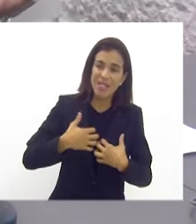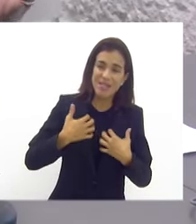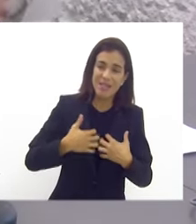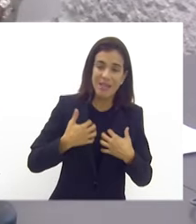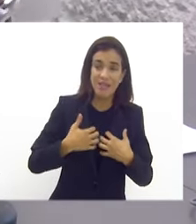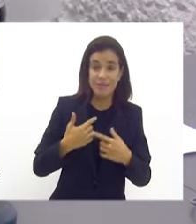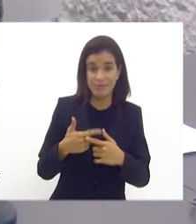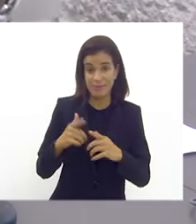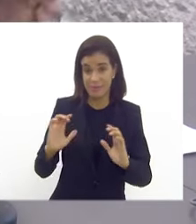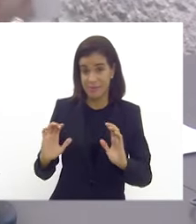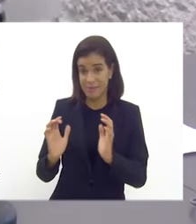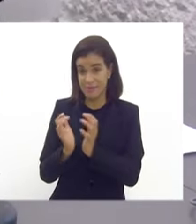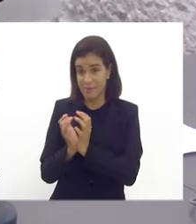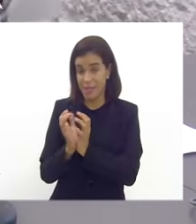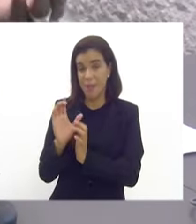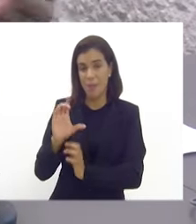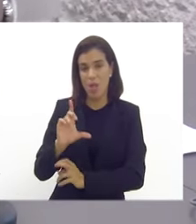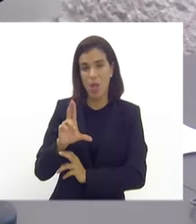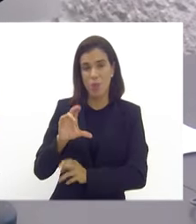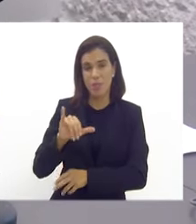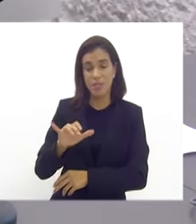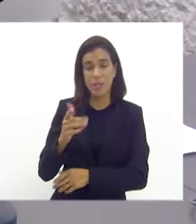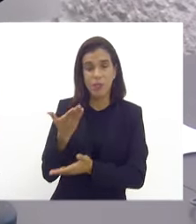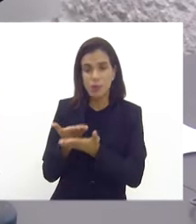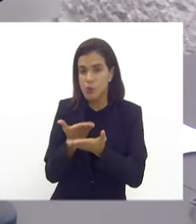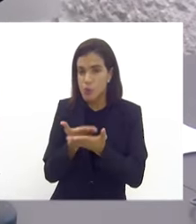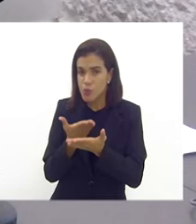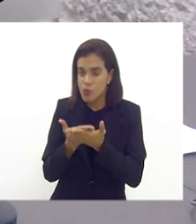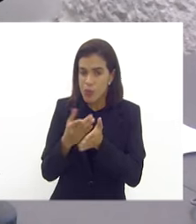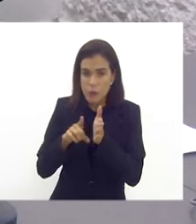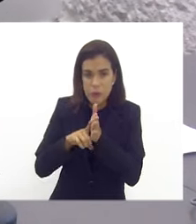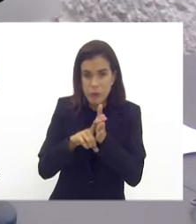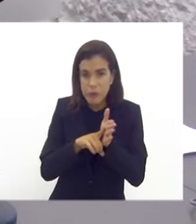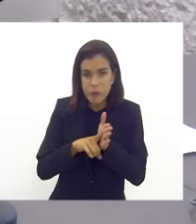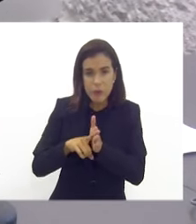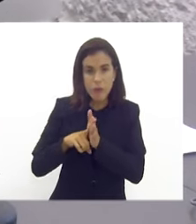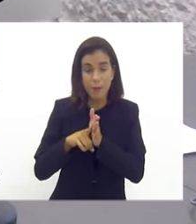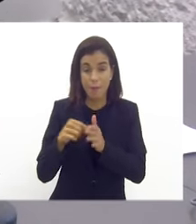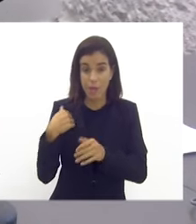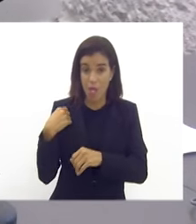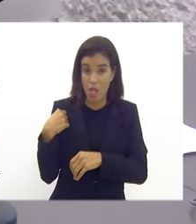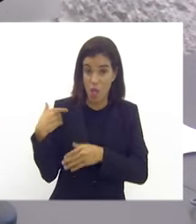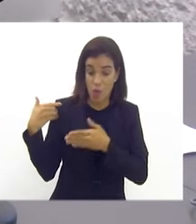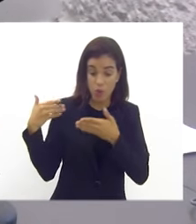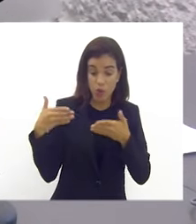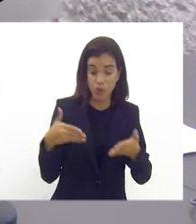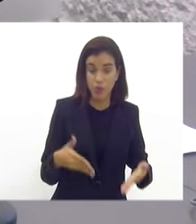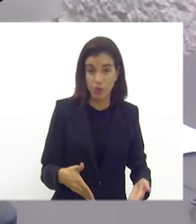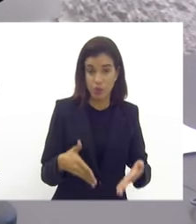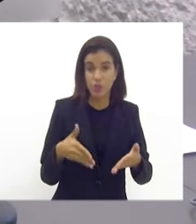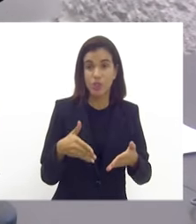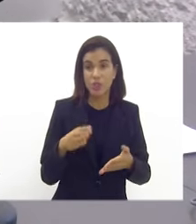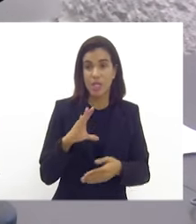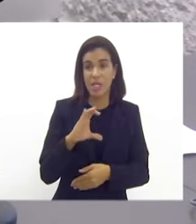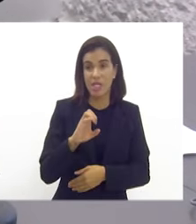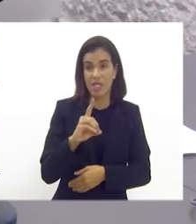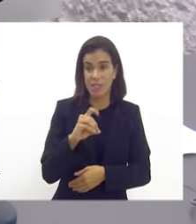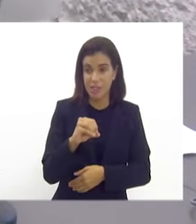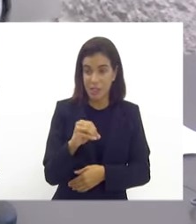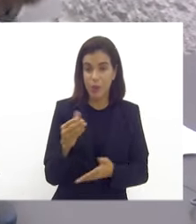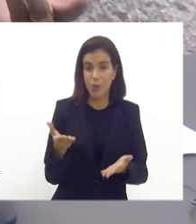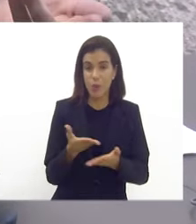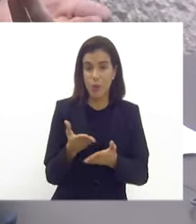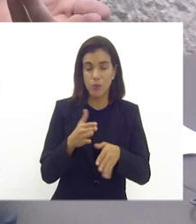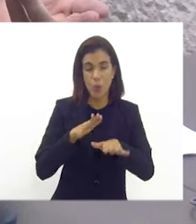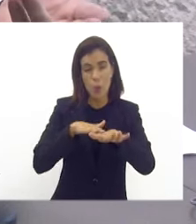dela ela vem trabalhando estudando a matéria hoje eu cheguei aqui na Assembleia cedo com a Dra Cátia toda nossa equipe peguei